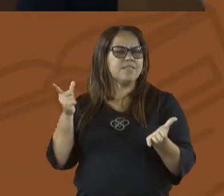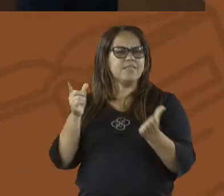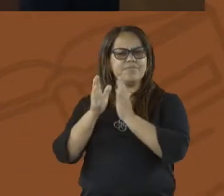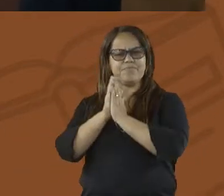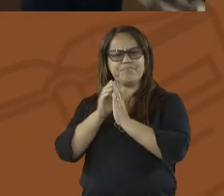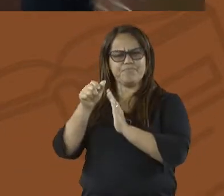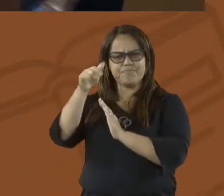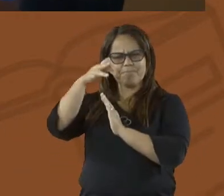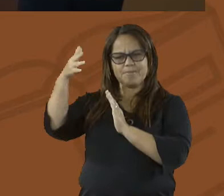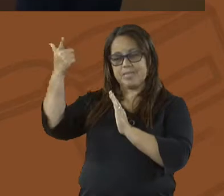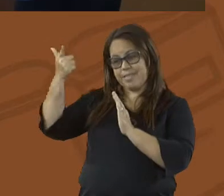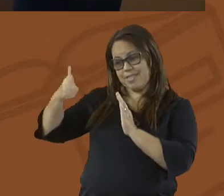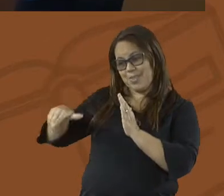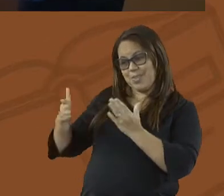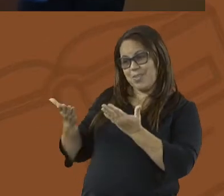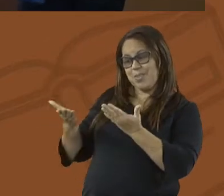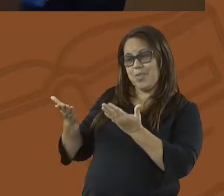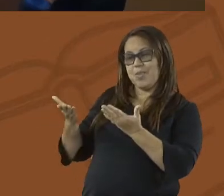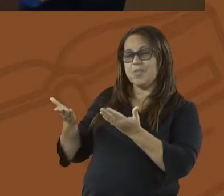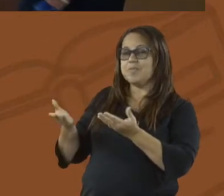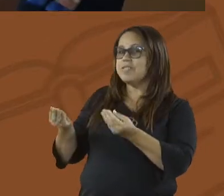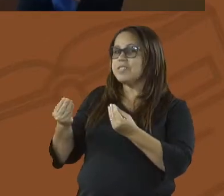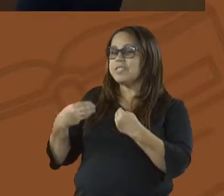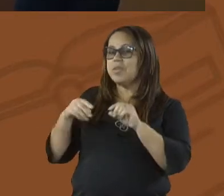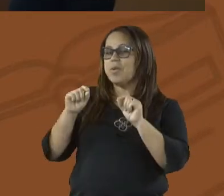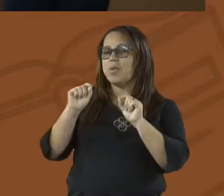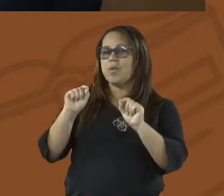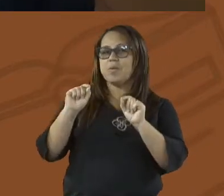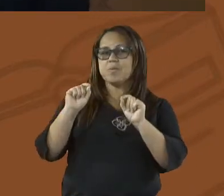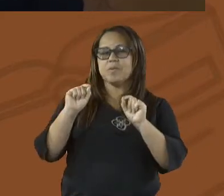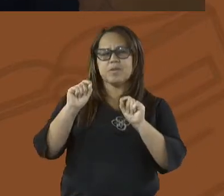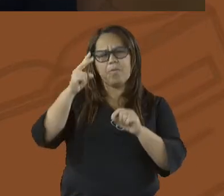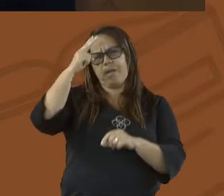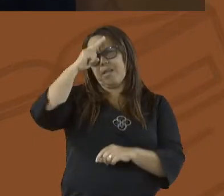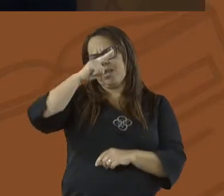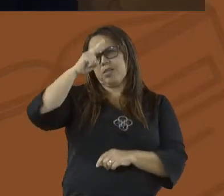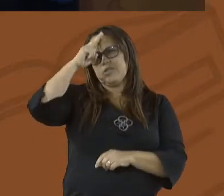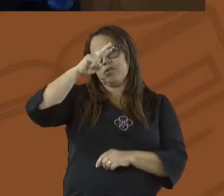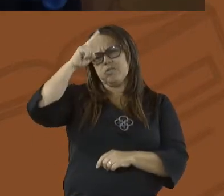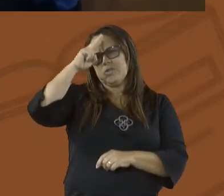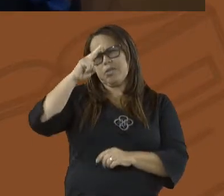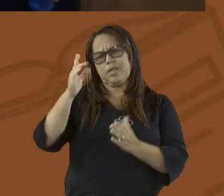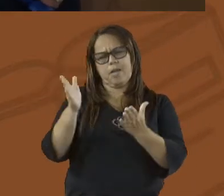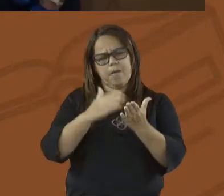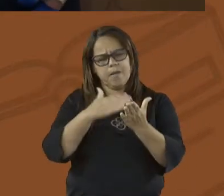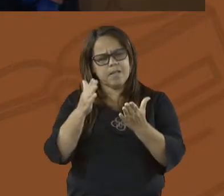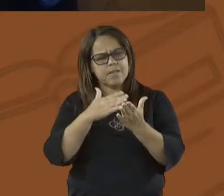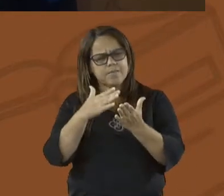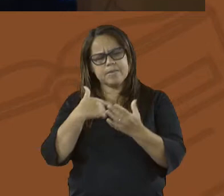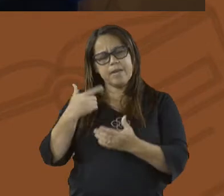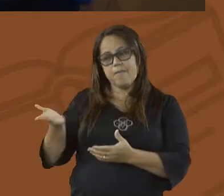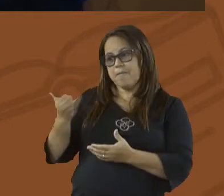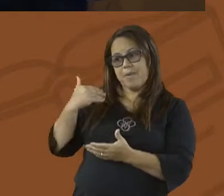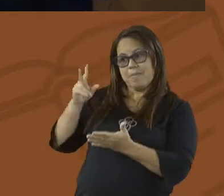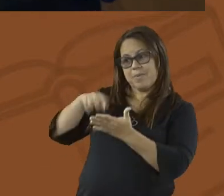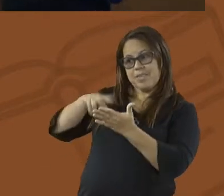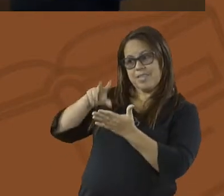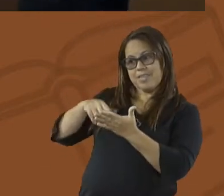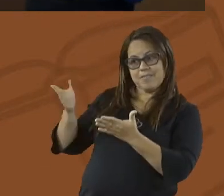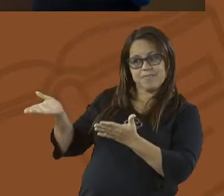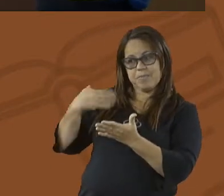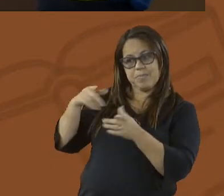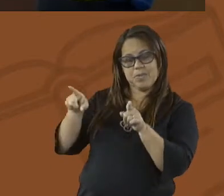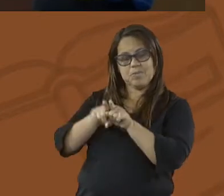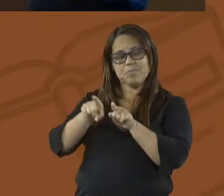Chaminézinho, novamente trouxe pra gente uma historinha, um livrinho. E aí, Chaminézinho, vamos ler? Vamos